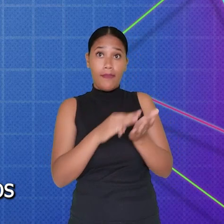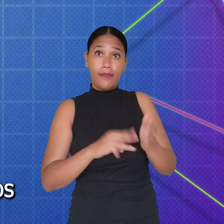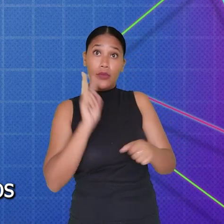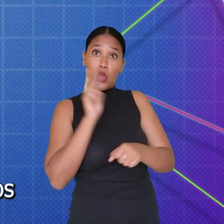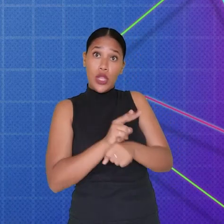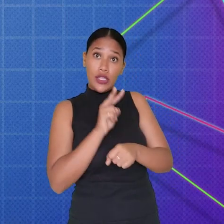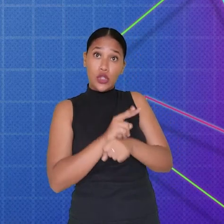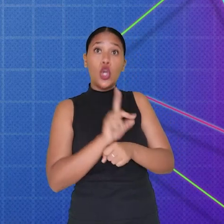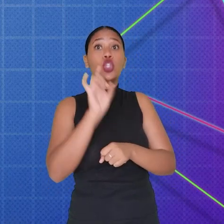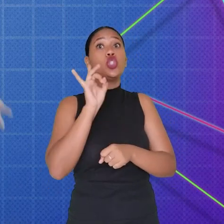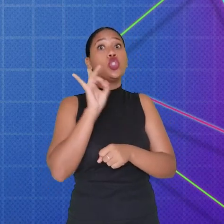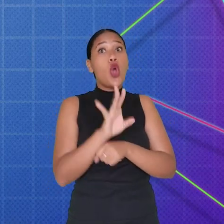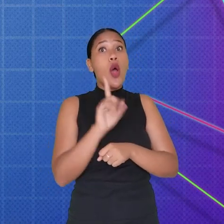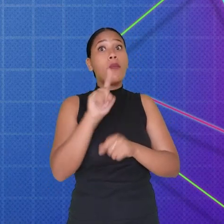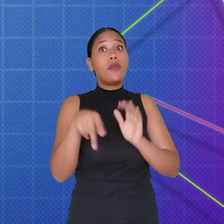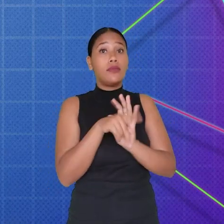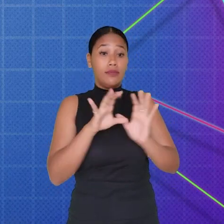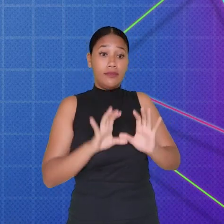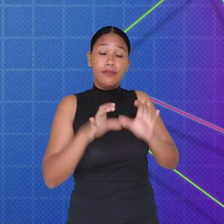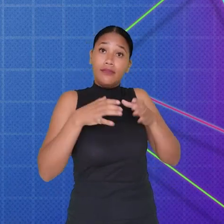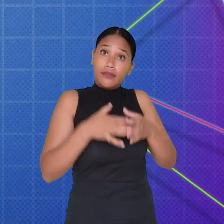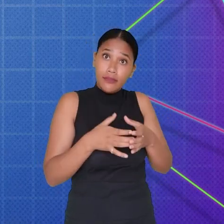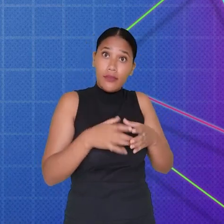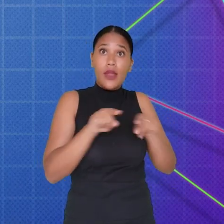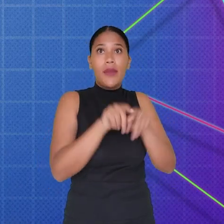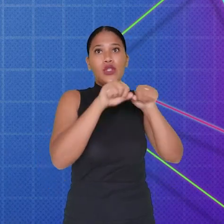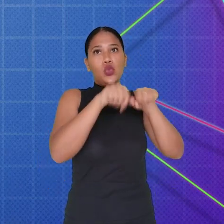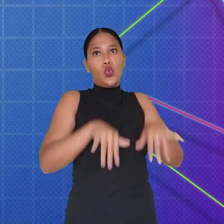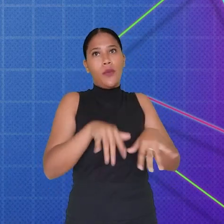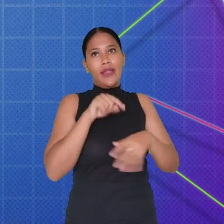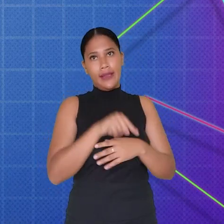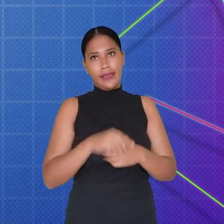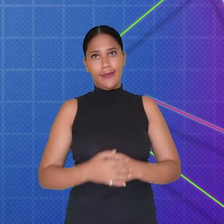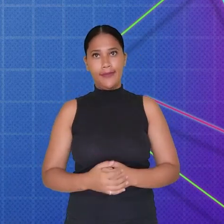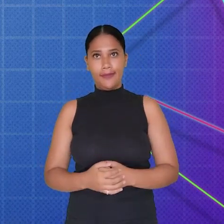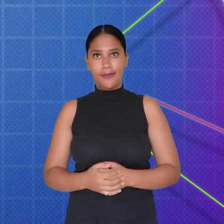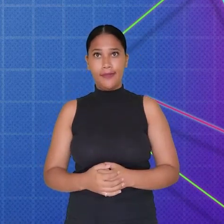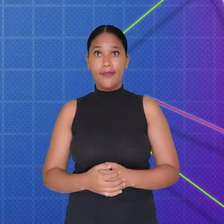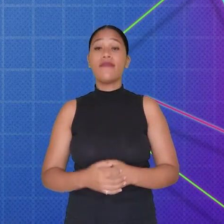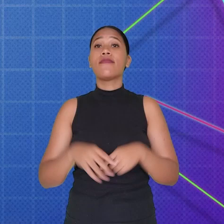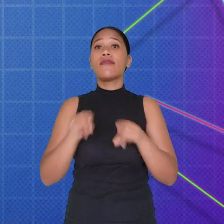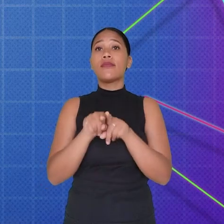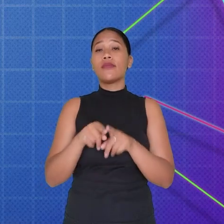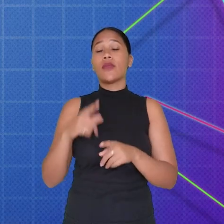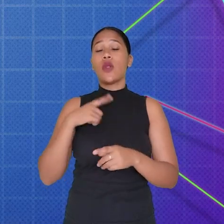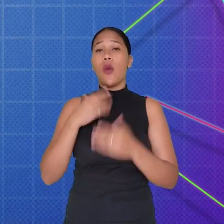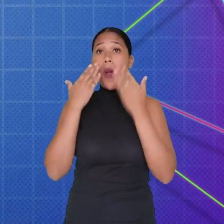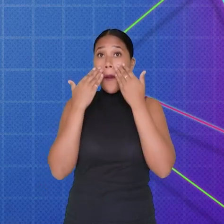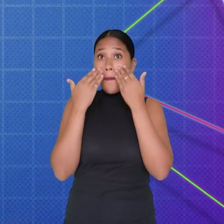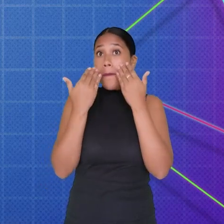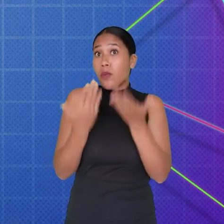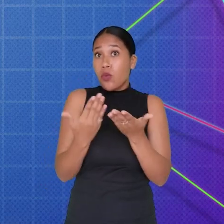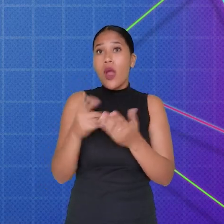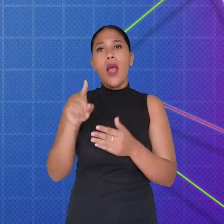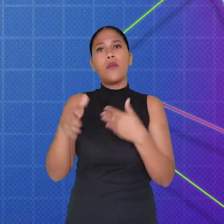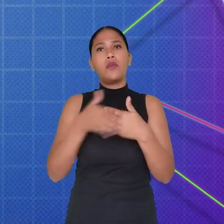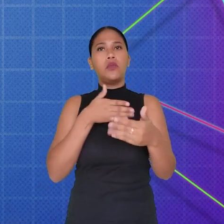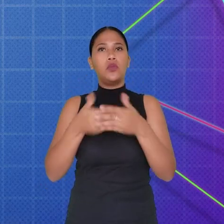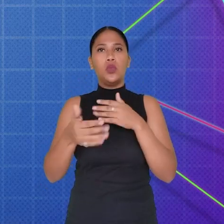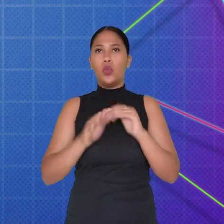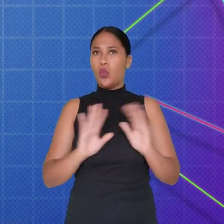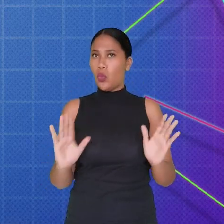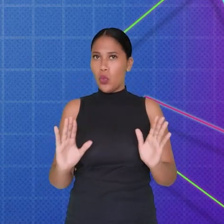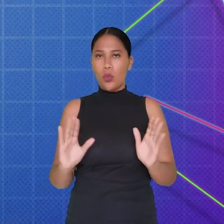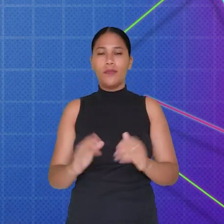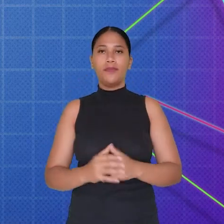métodos protegidos só são acessíveis dentro da classe e das subclasses. Atributos e métodos públicos são acessíveis de qualquer lugar